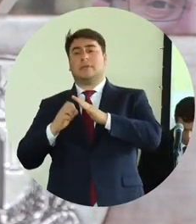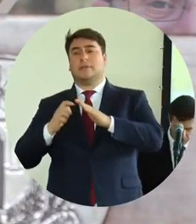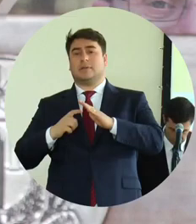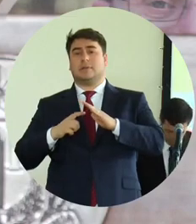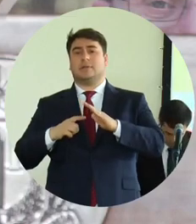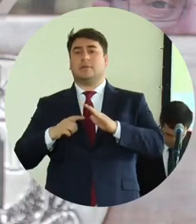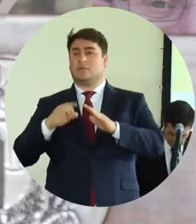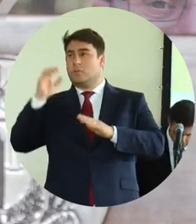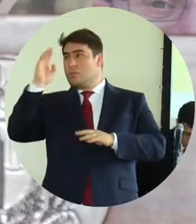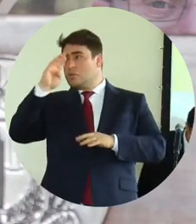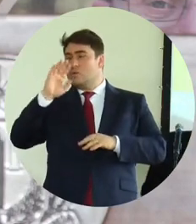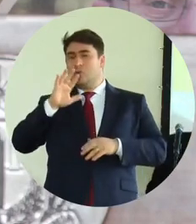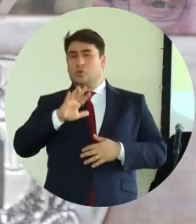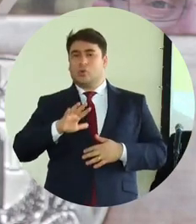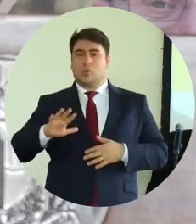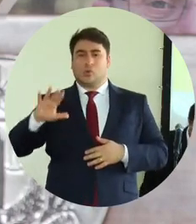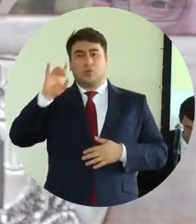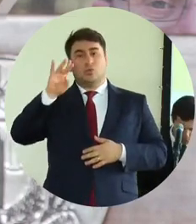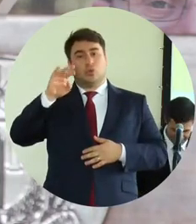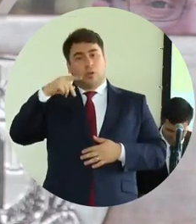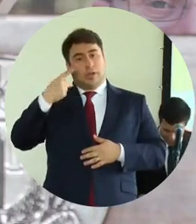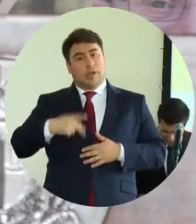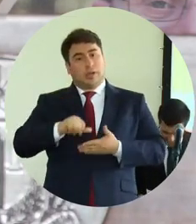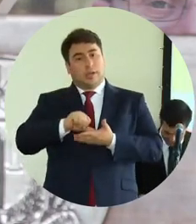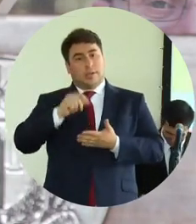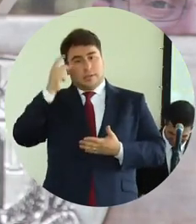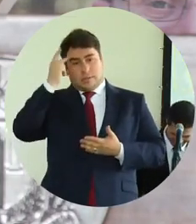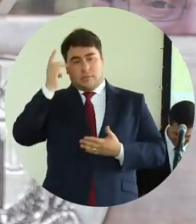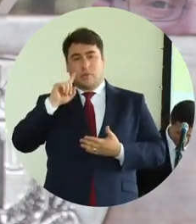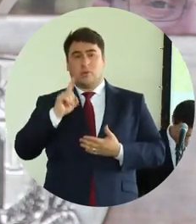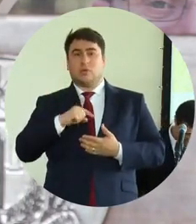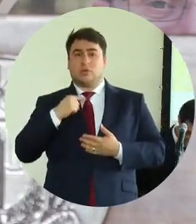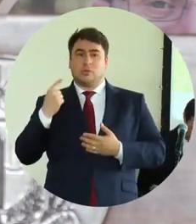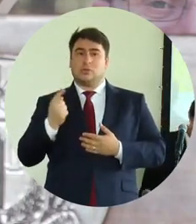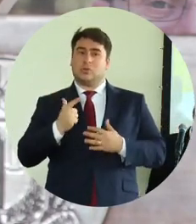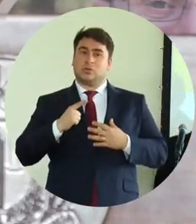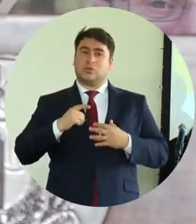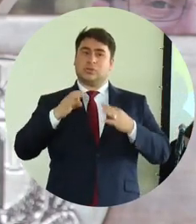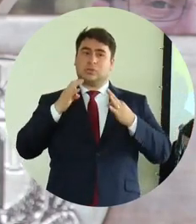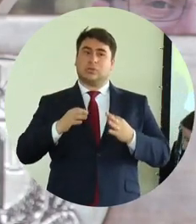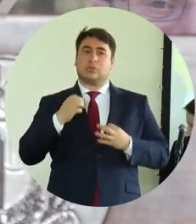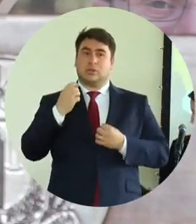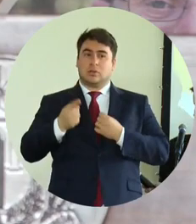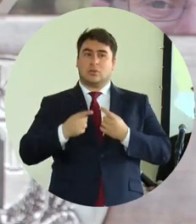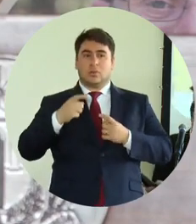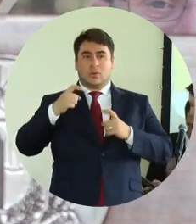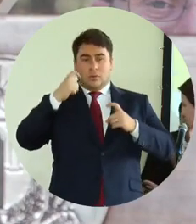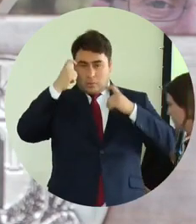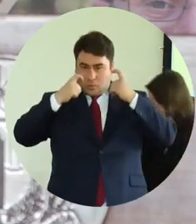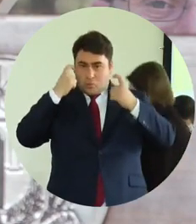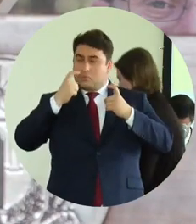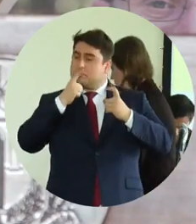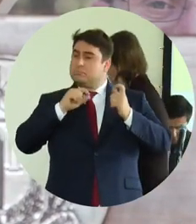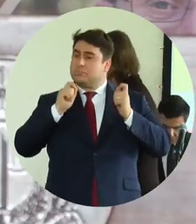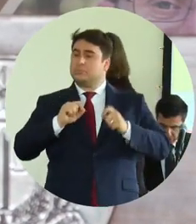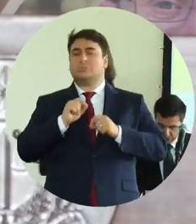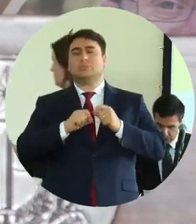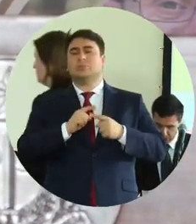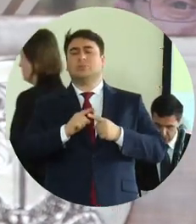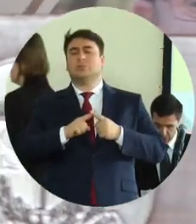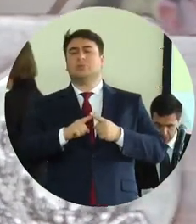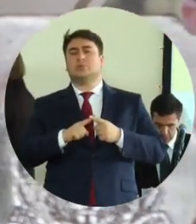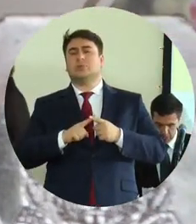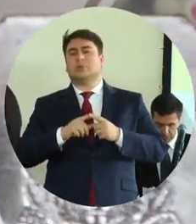que estão em todo o Brasil e não apenas em São Paulo, nós tínhamos alguma preocupação, porque